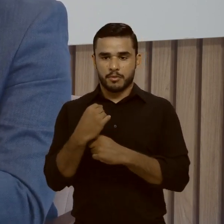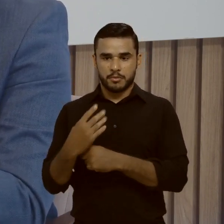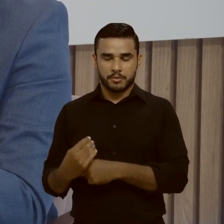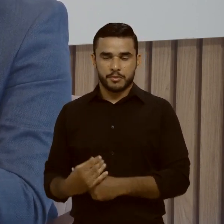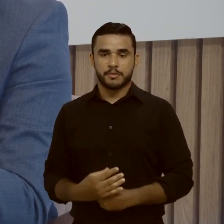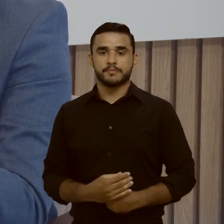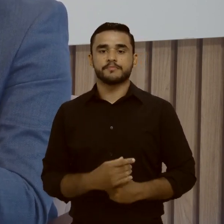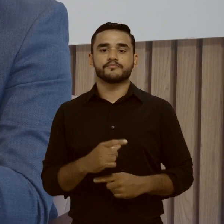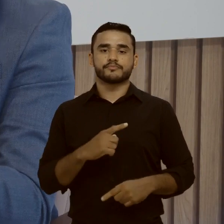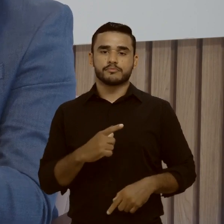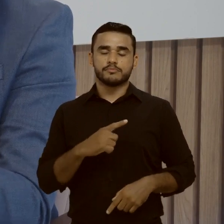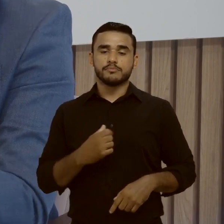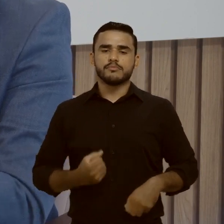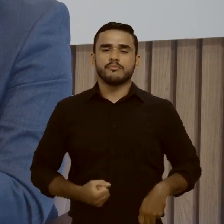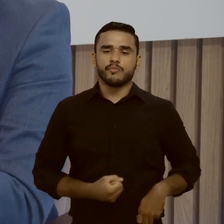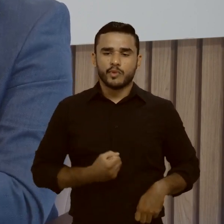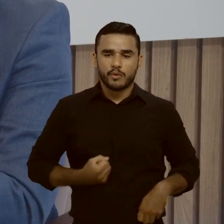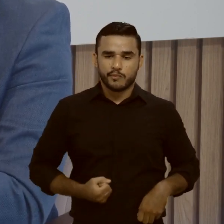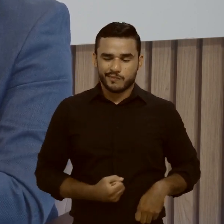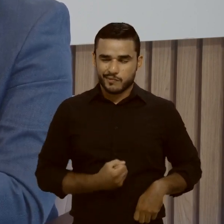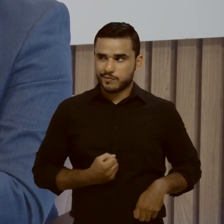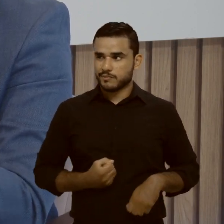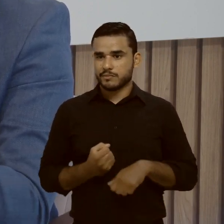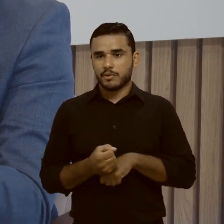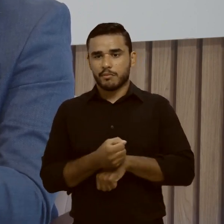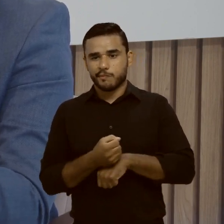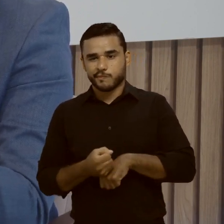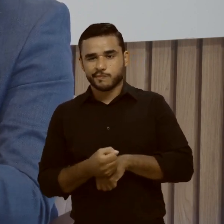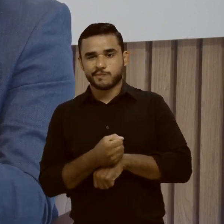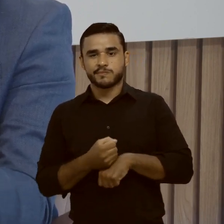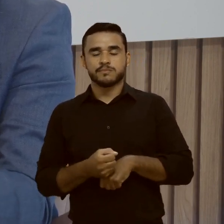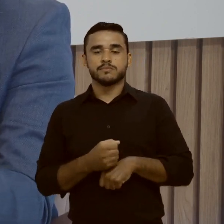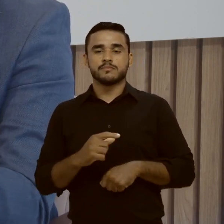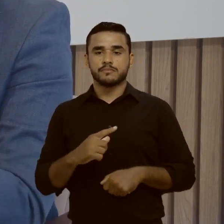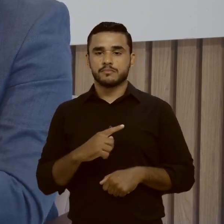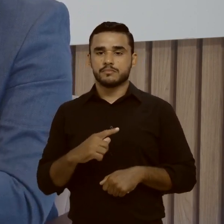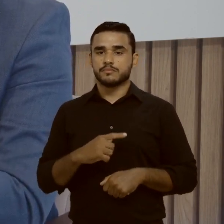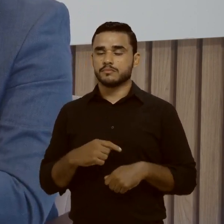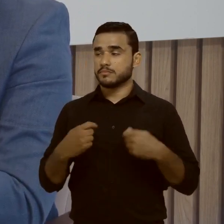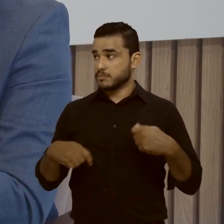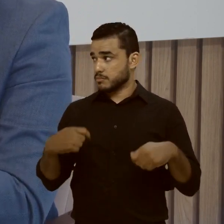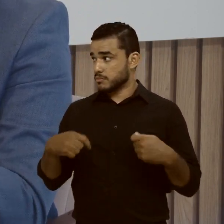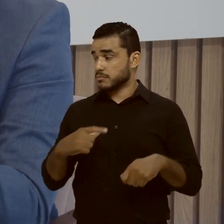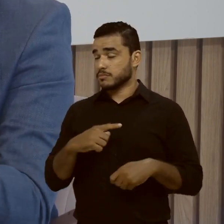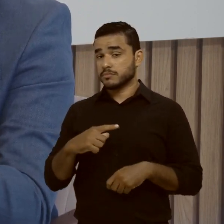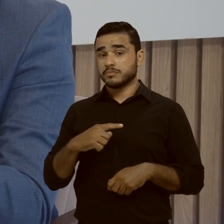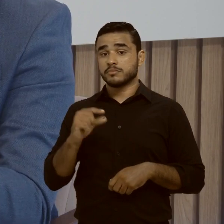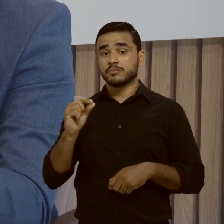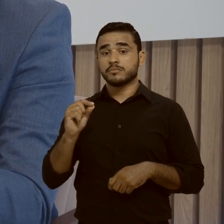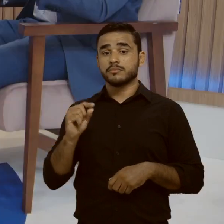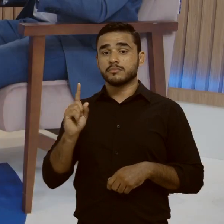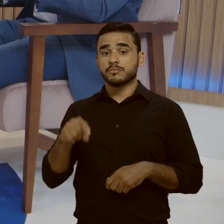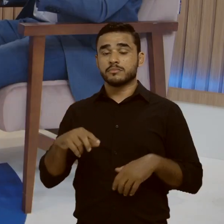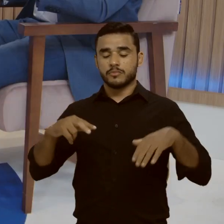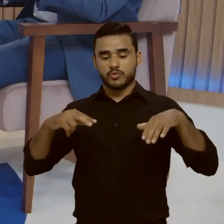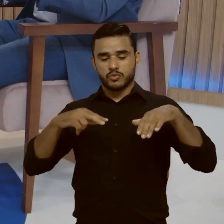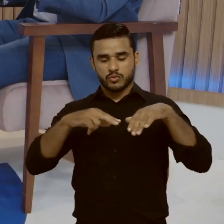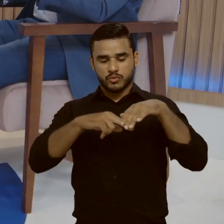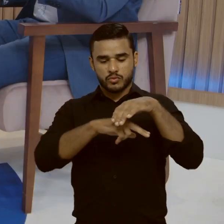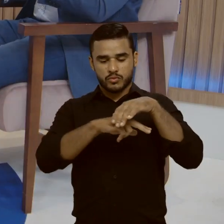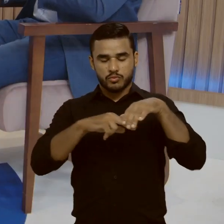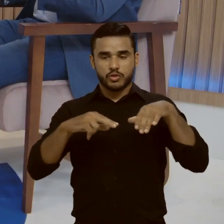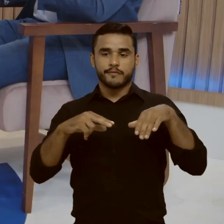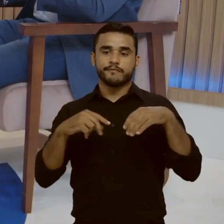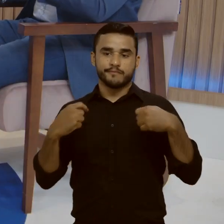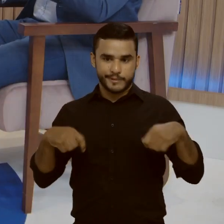tem exames padrão ouro para esse diagnóstico. Padrão ouro é aquele exame ideal para diagnóstico. A gente tem a tomografia